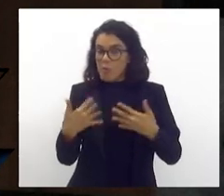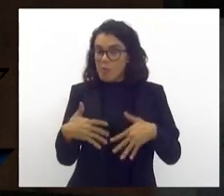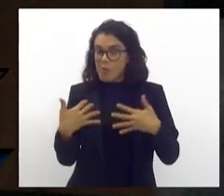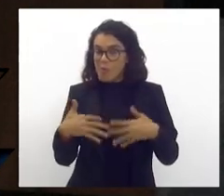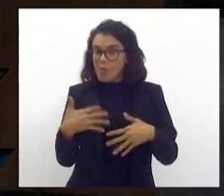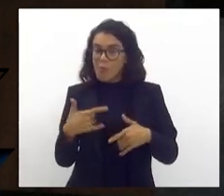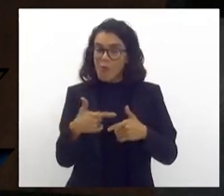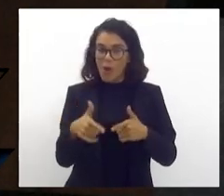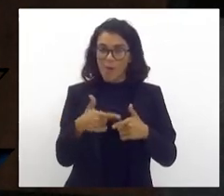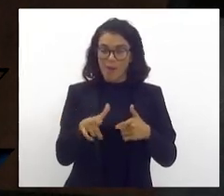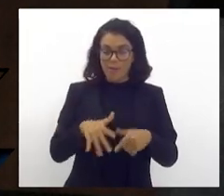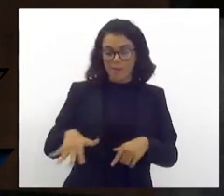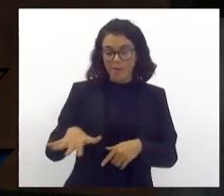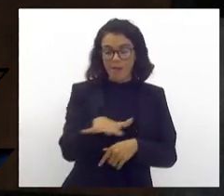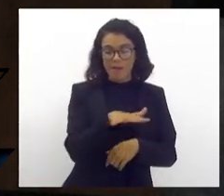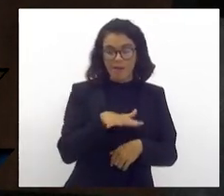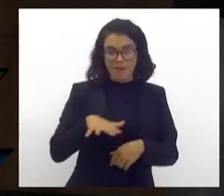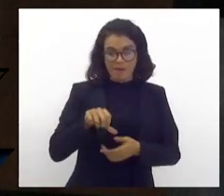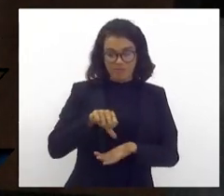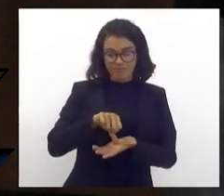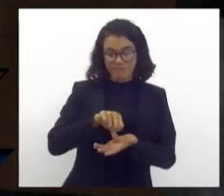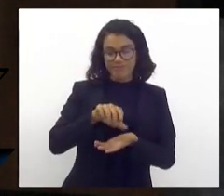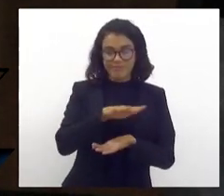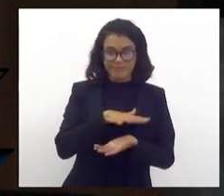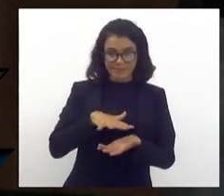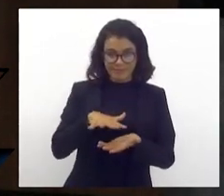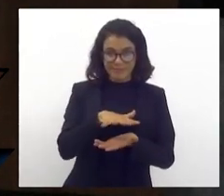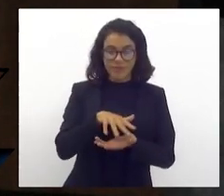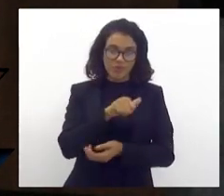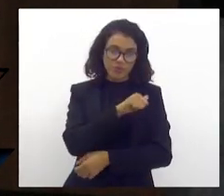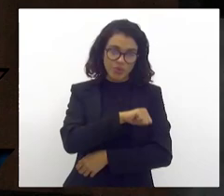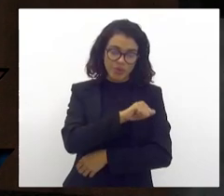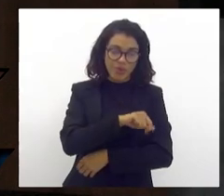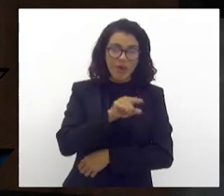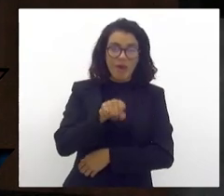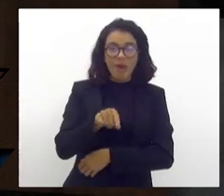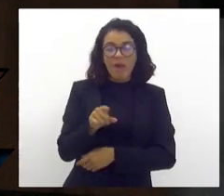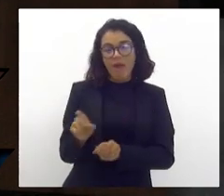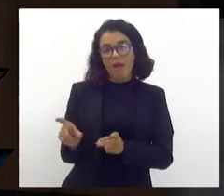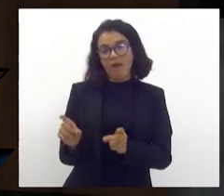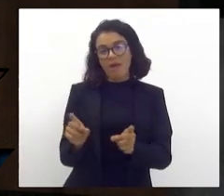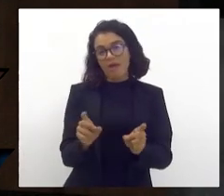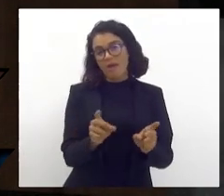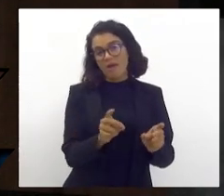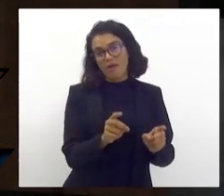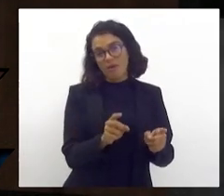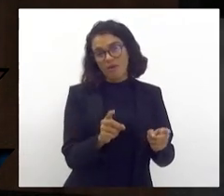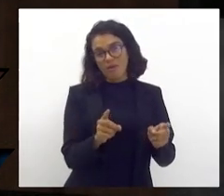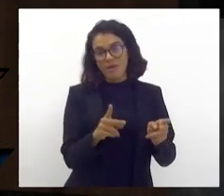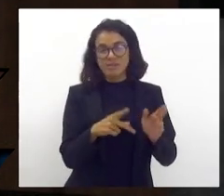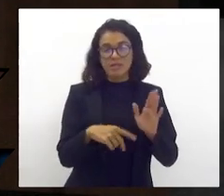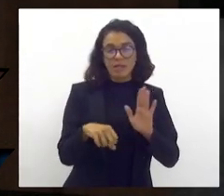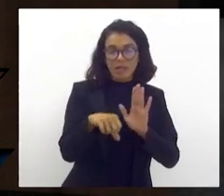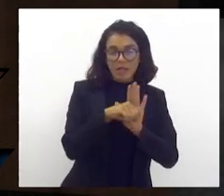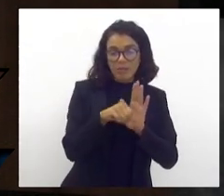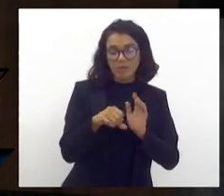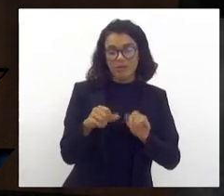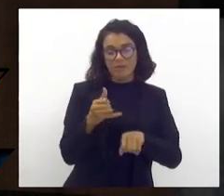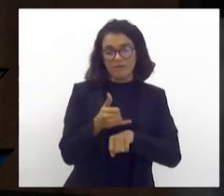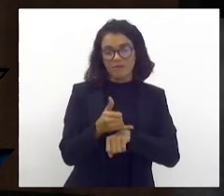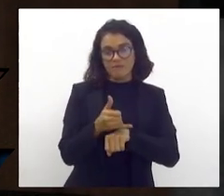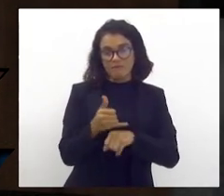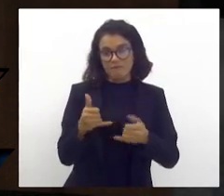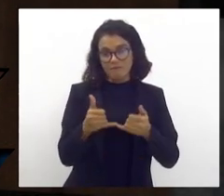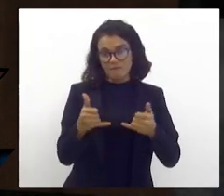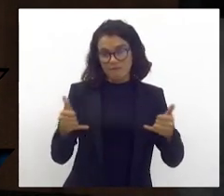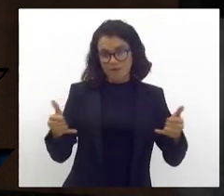da nossa região metropolitana é a comercialização indevida de fios e